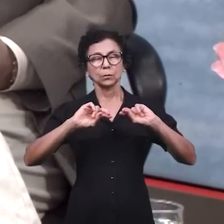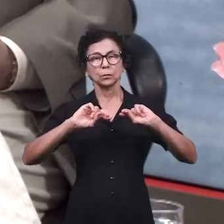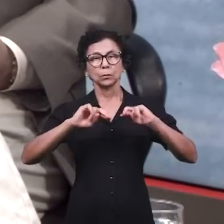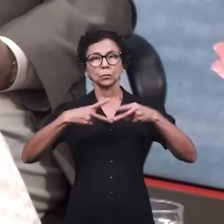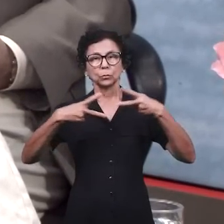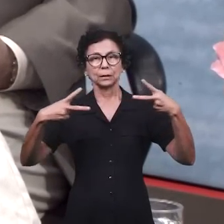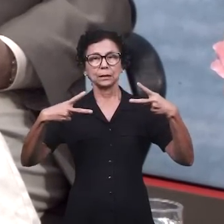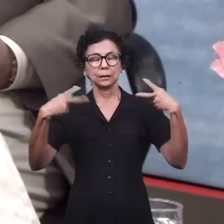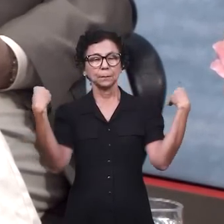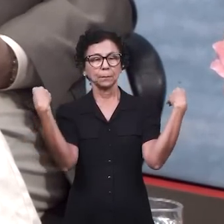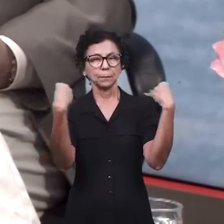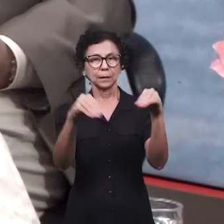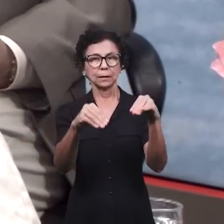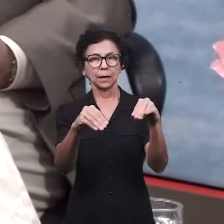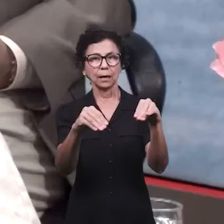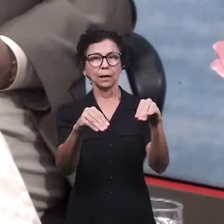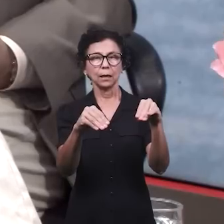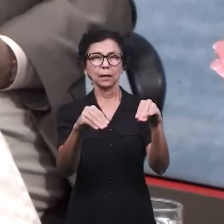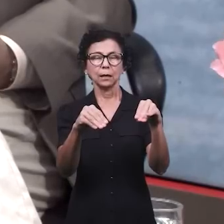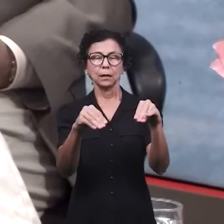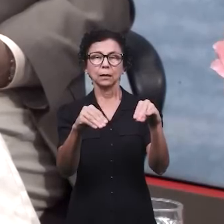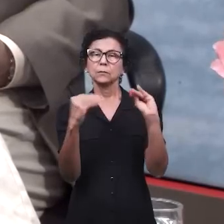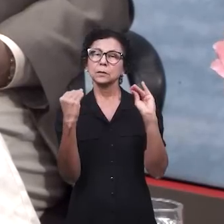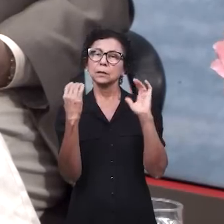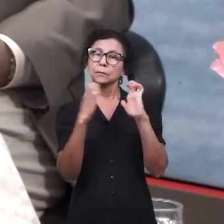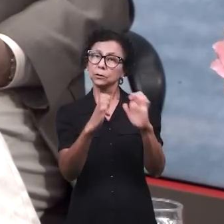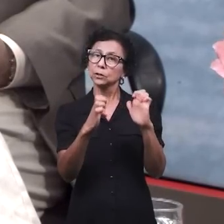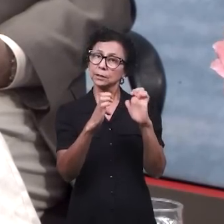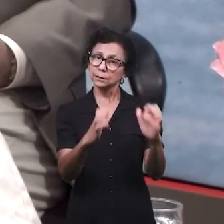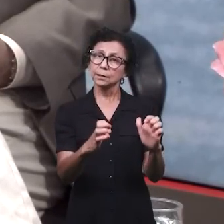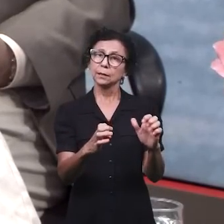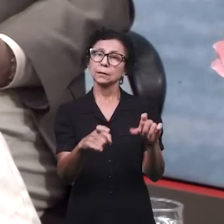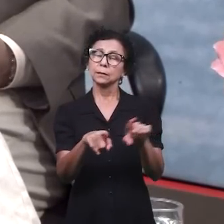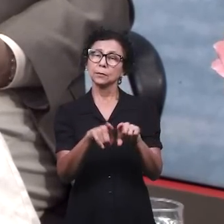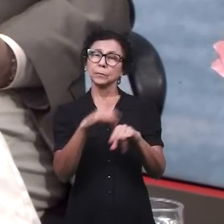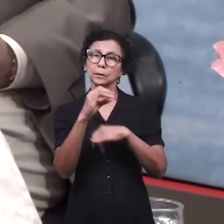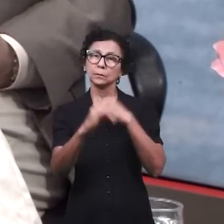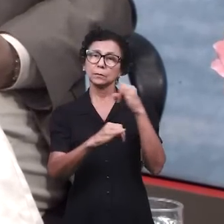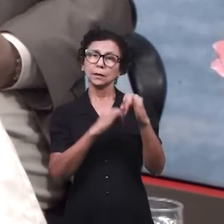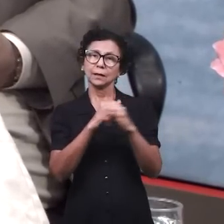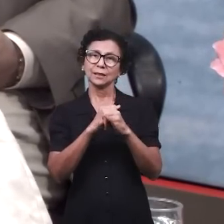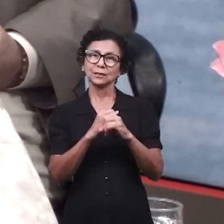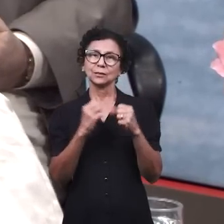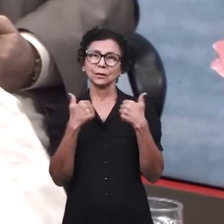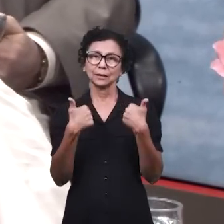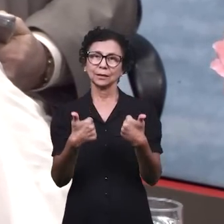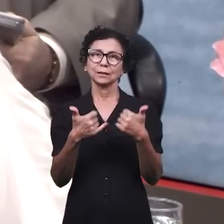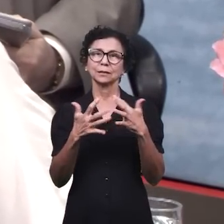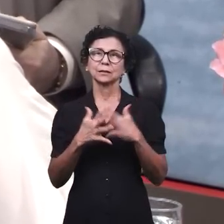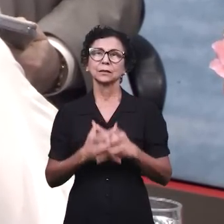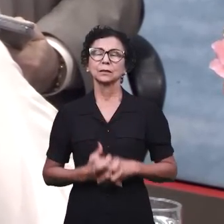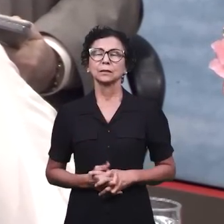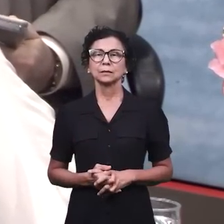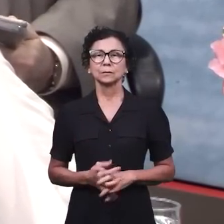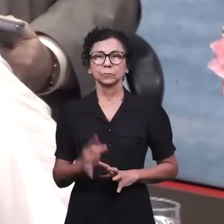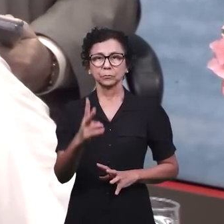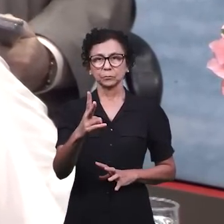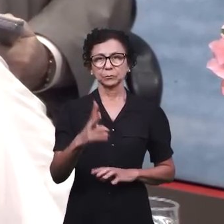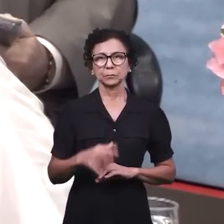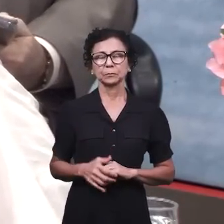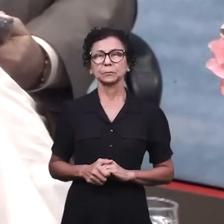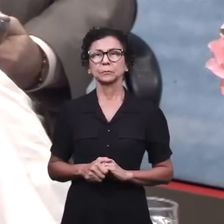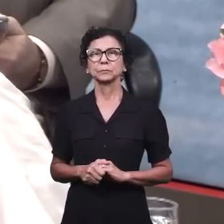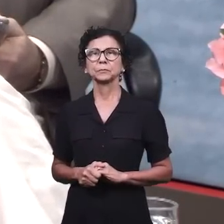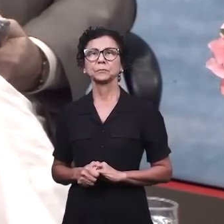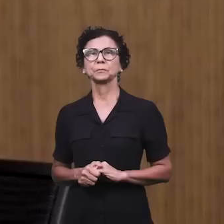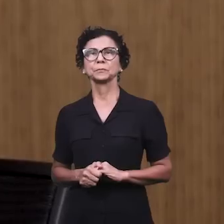para alguém para evangelizar. O membro da igreja, ele vive a experiência dentro da igreja. Amém? Amém. Andréia, vamos seguir com